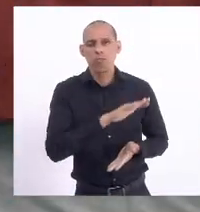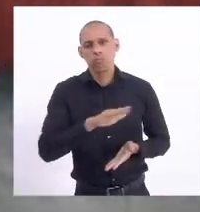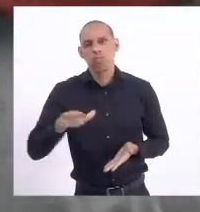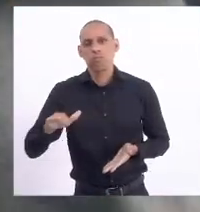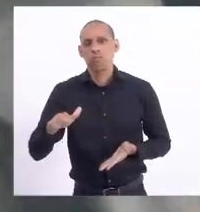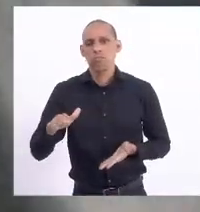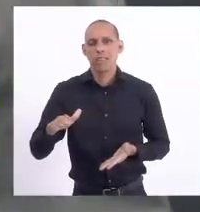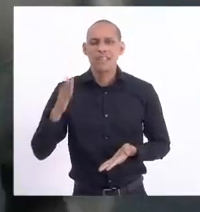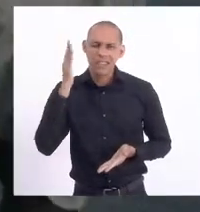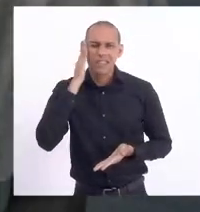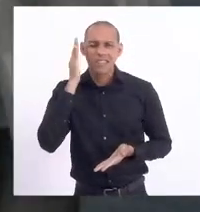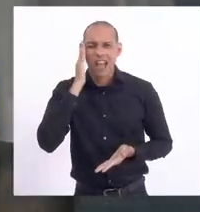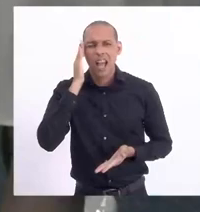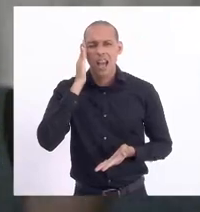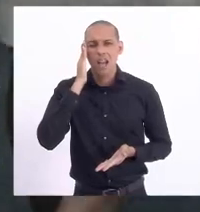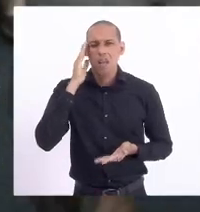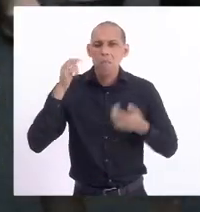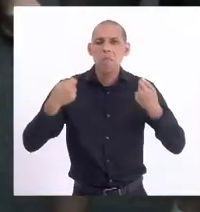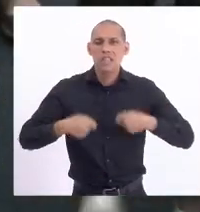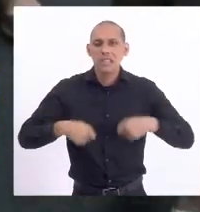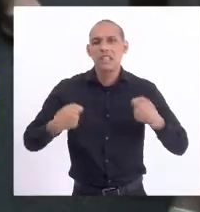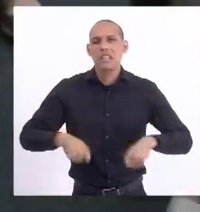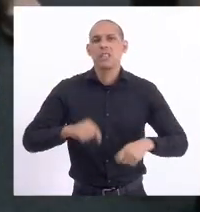que nós